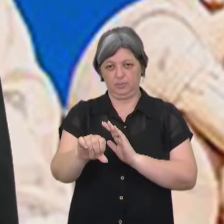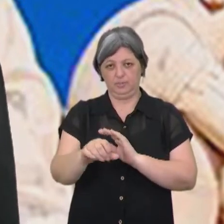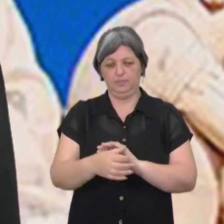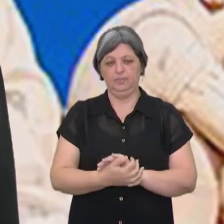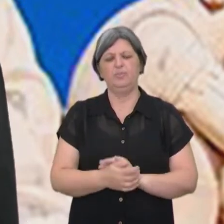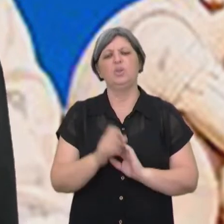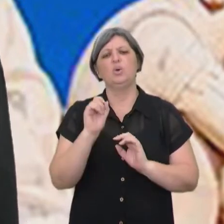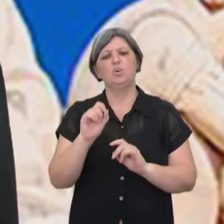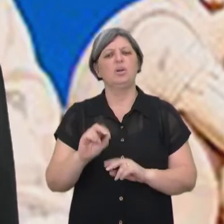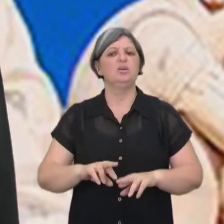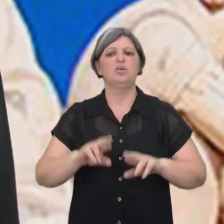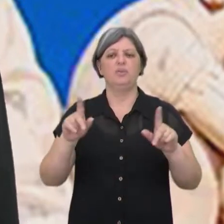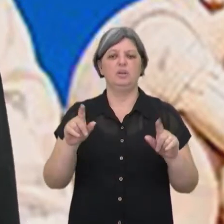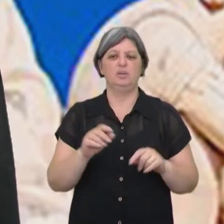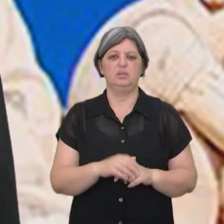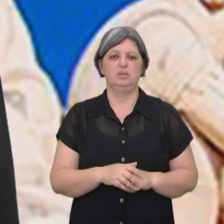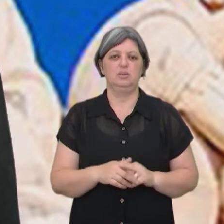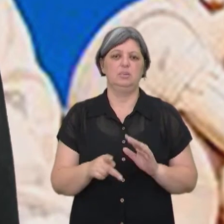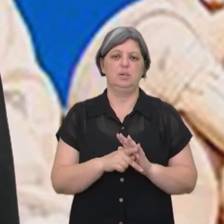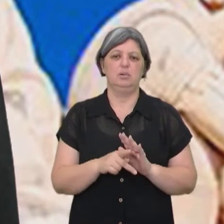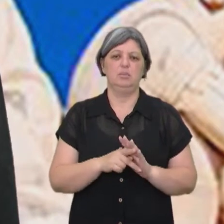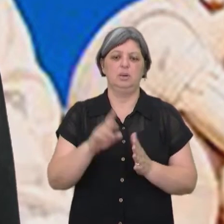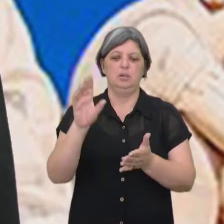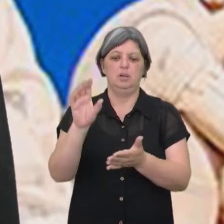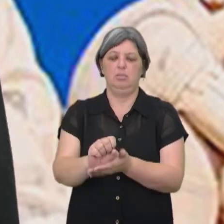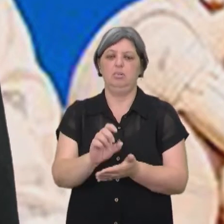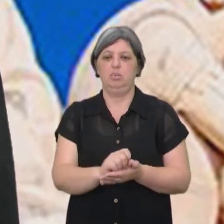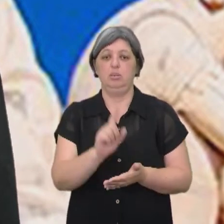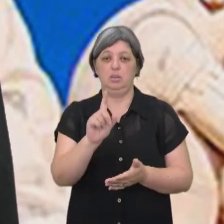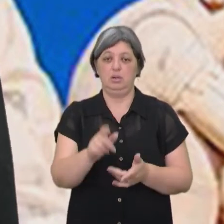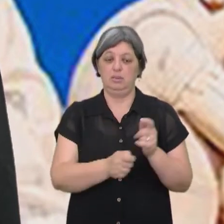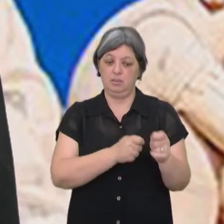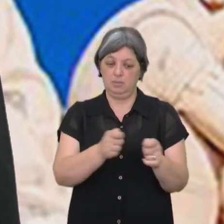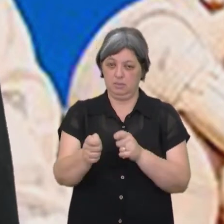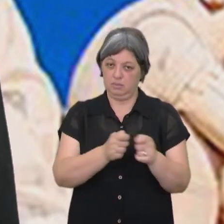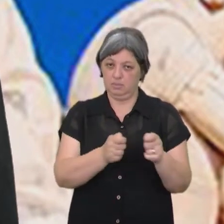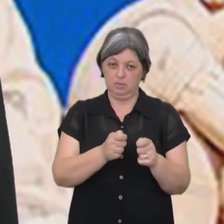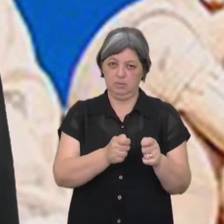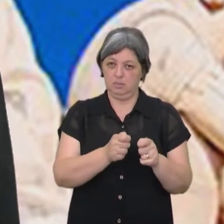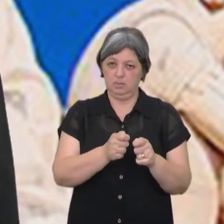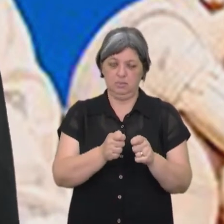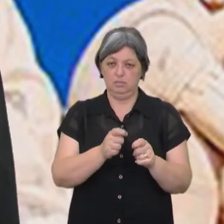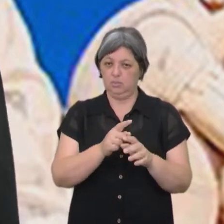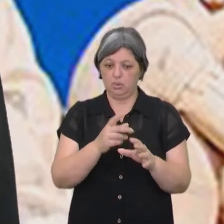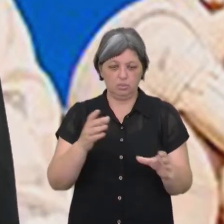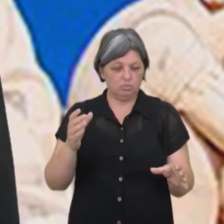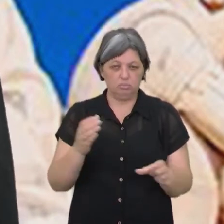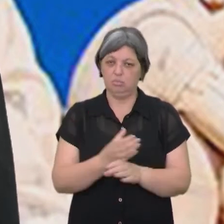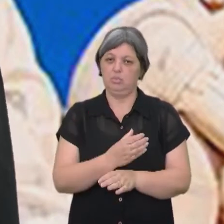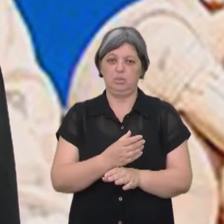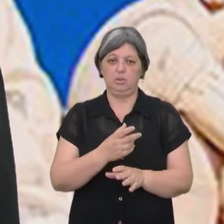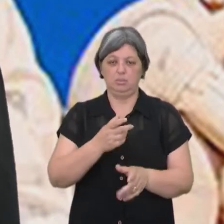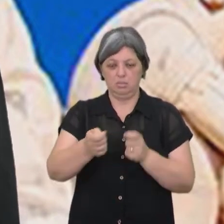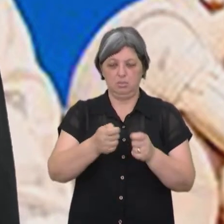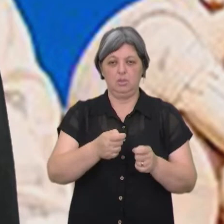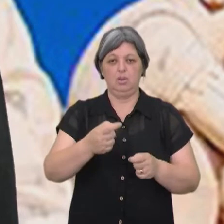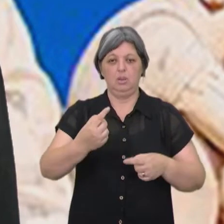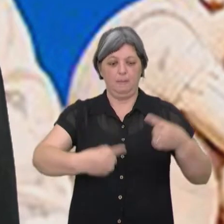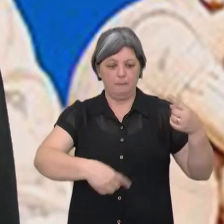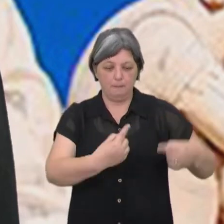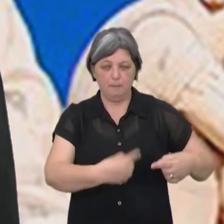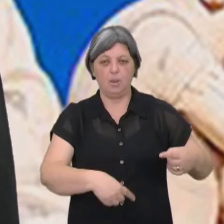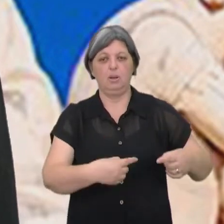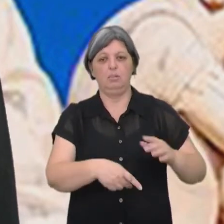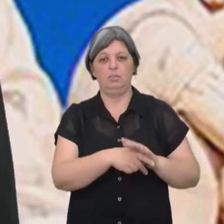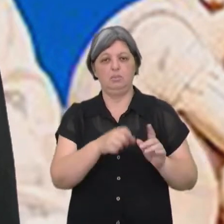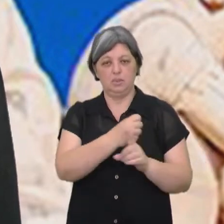qual que é a diferença maior? O colonialismo visava um domínio pleno e total daquela região, um domínio político, um domínio